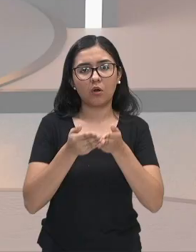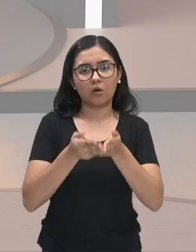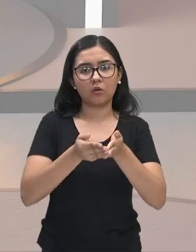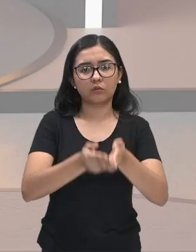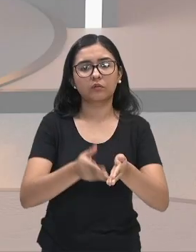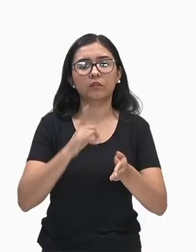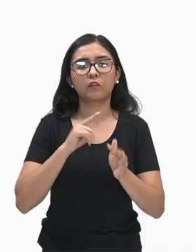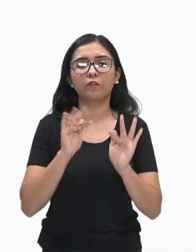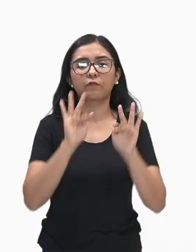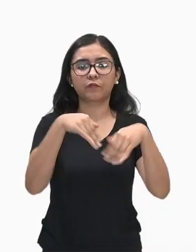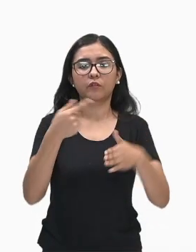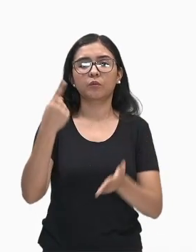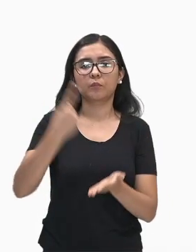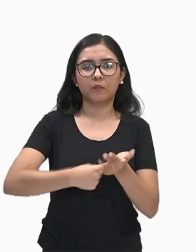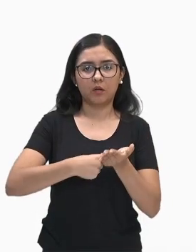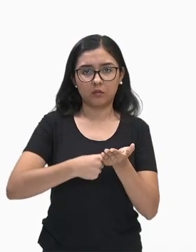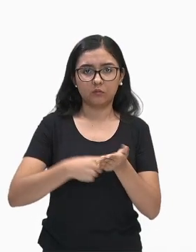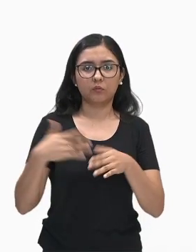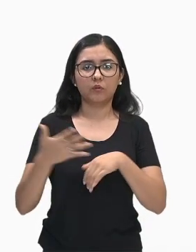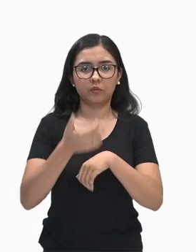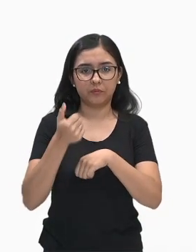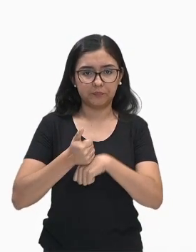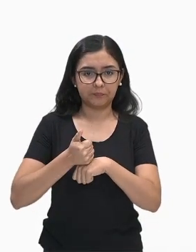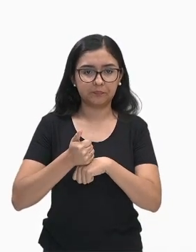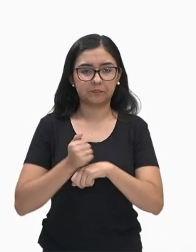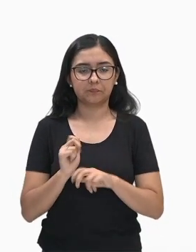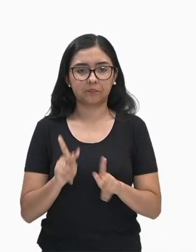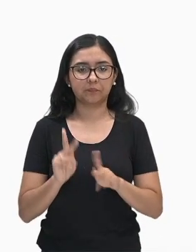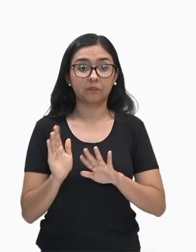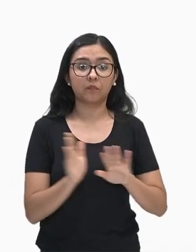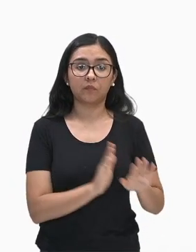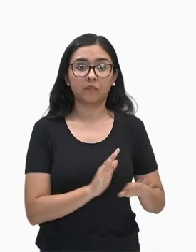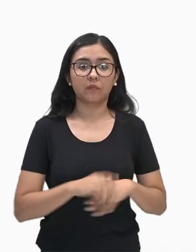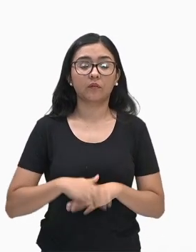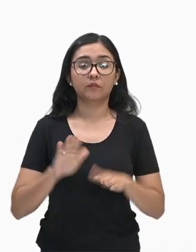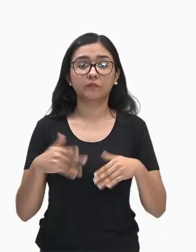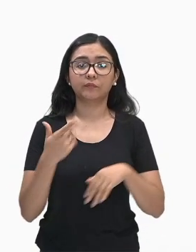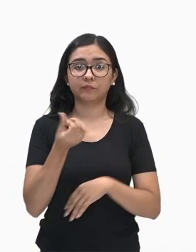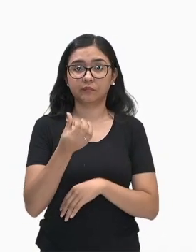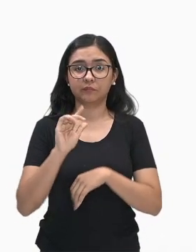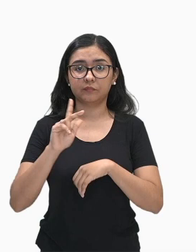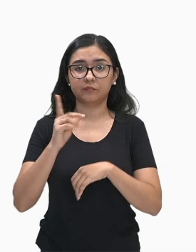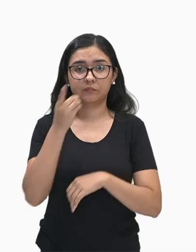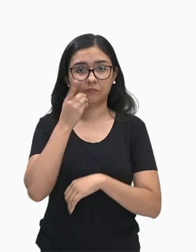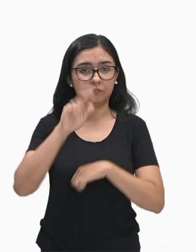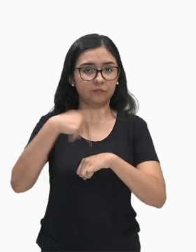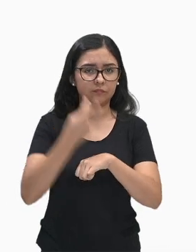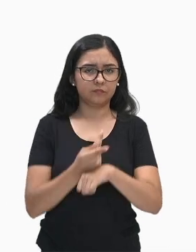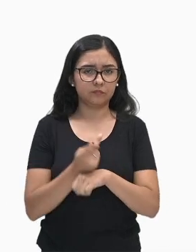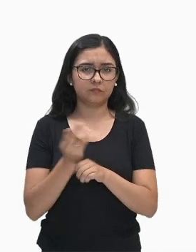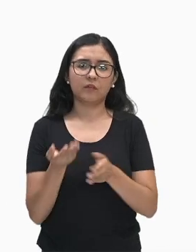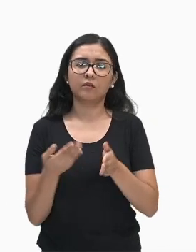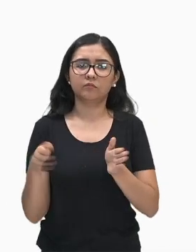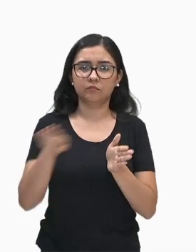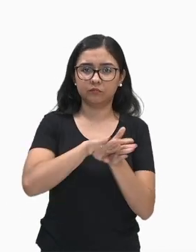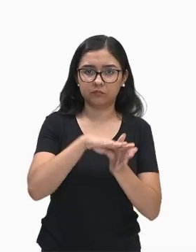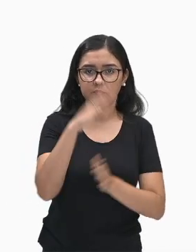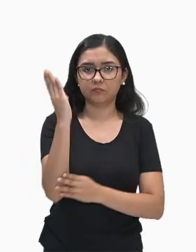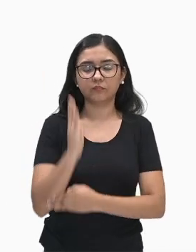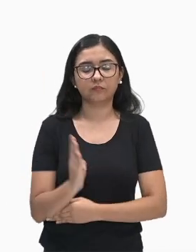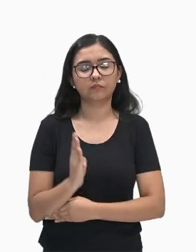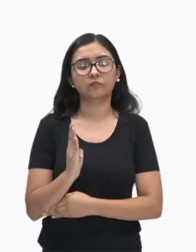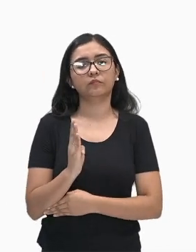o fim do pacto colonial. Vamos lá? Apenas 6 dias depois de ter desembarcado no Brasil,